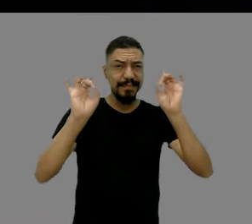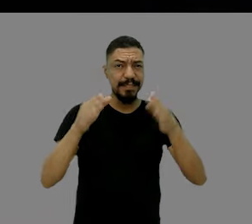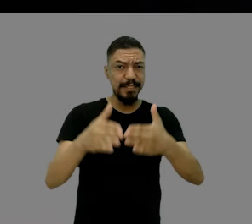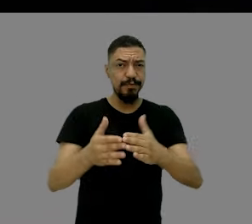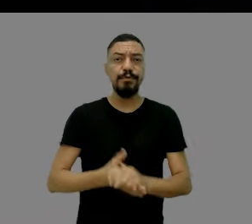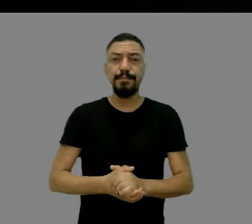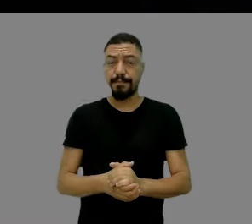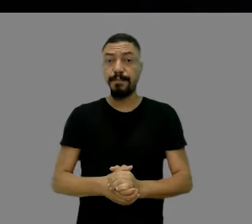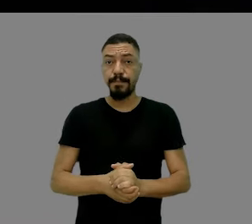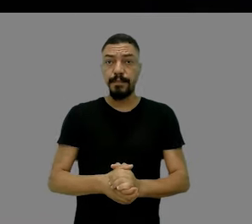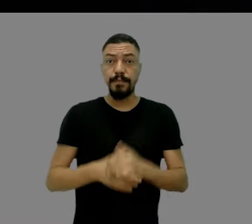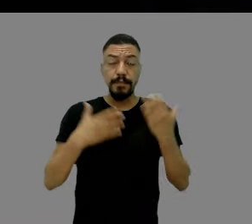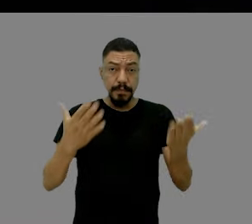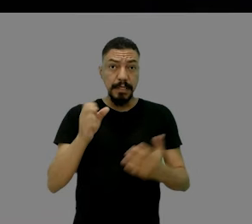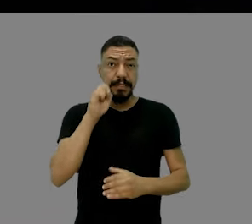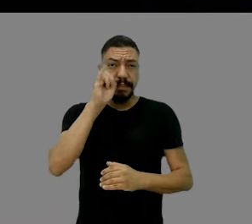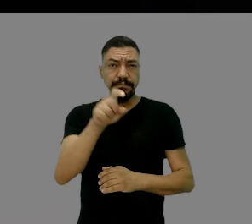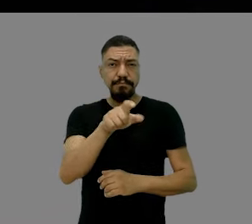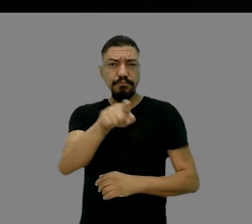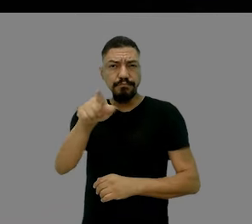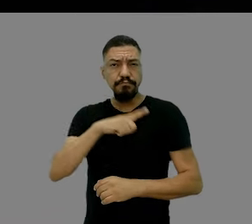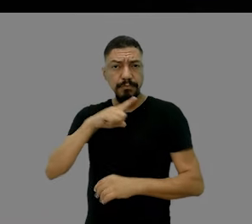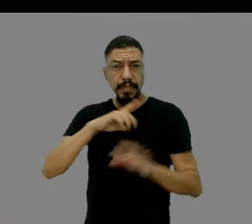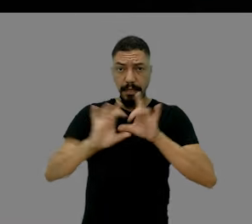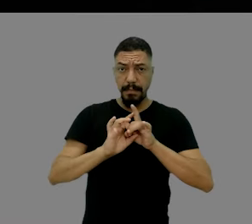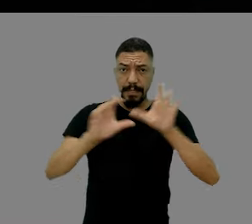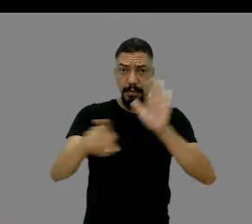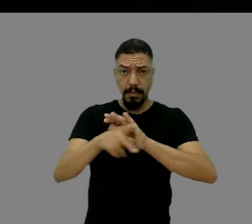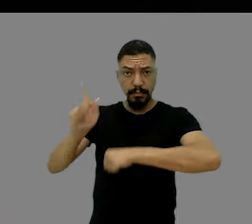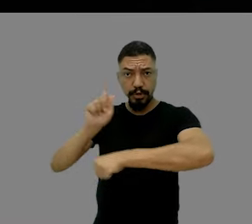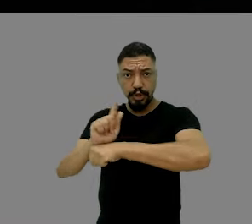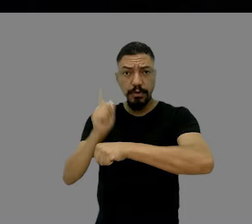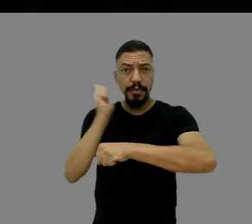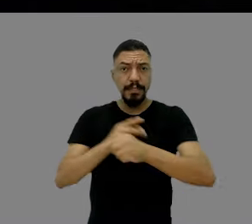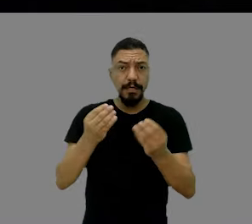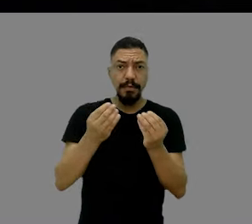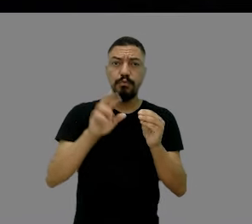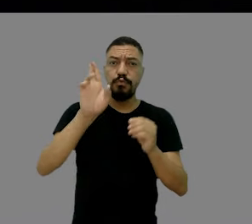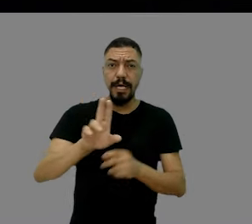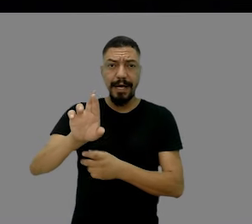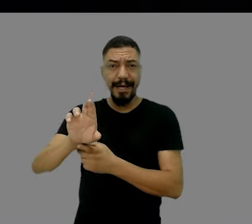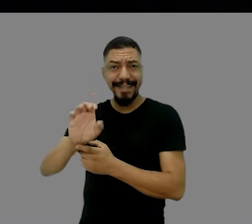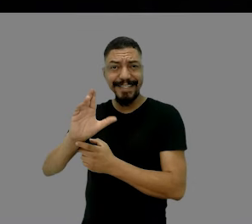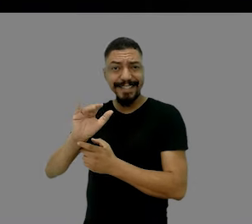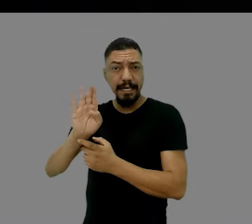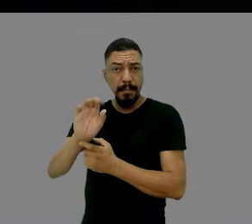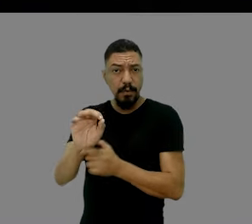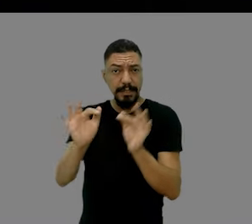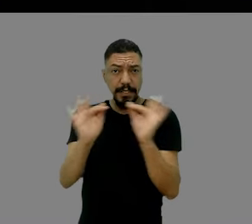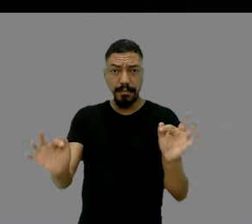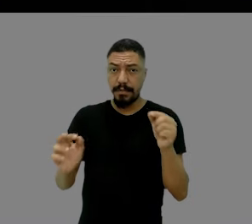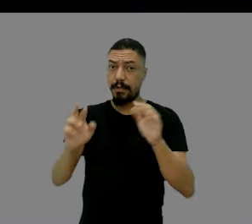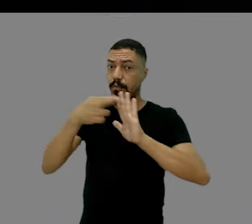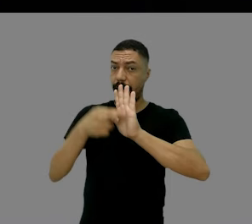para a emissão de um recibo simples, essa não é a regra. Na verdade, isso pode ter sido uma exceção dentro daquele caso, né, que eu